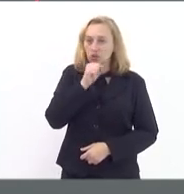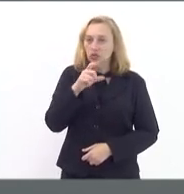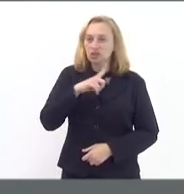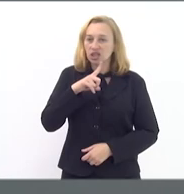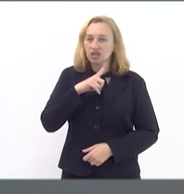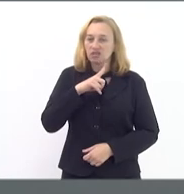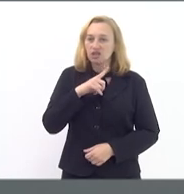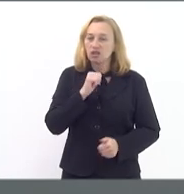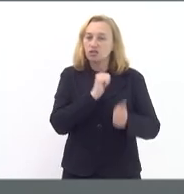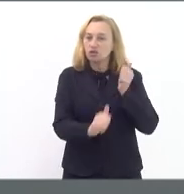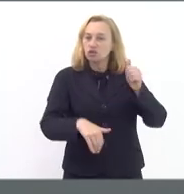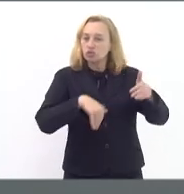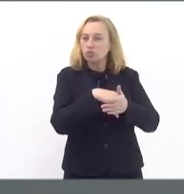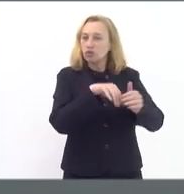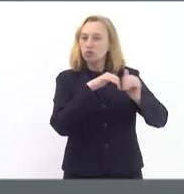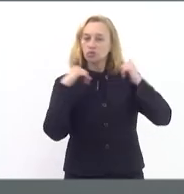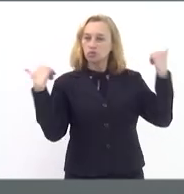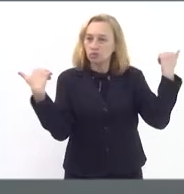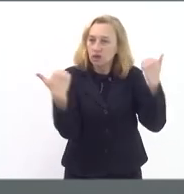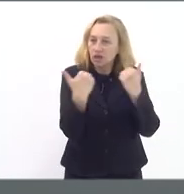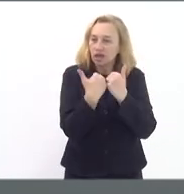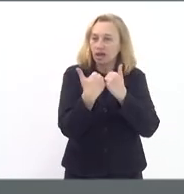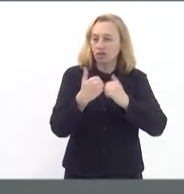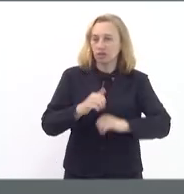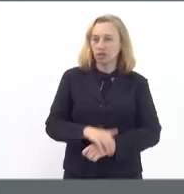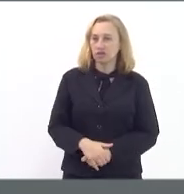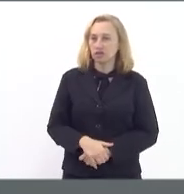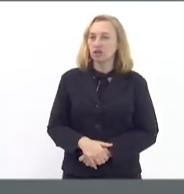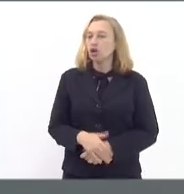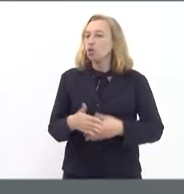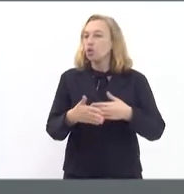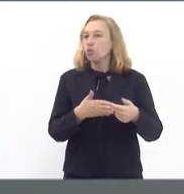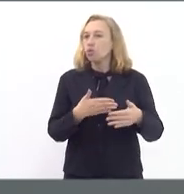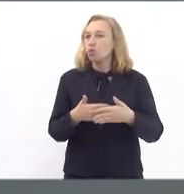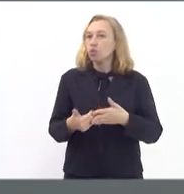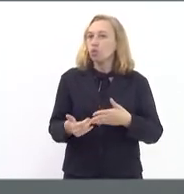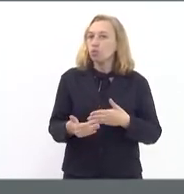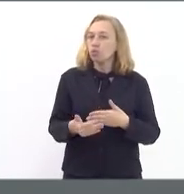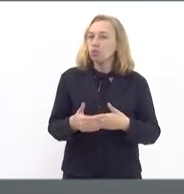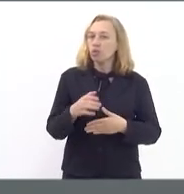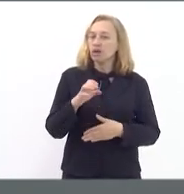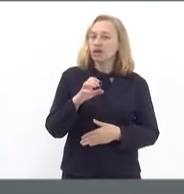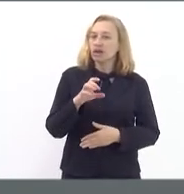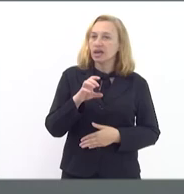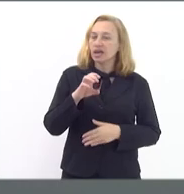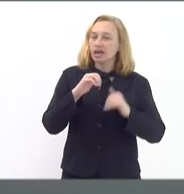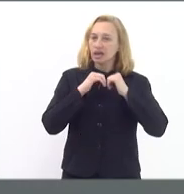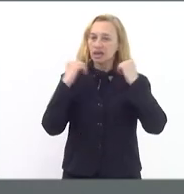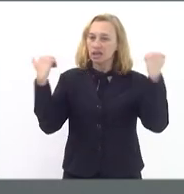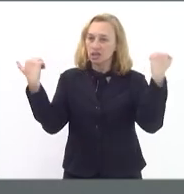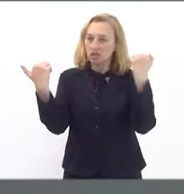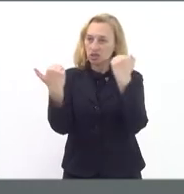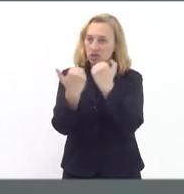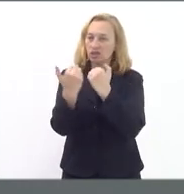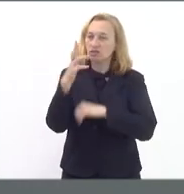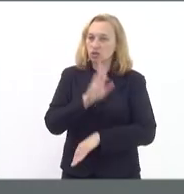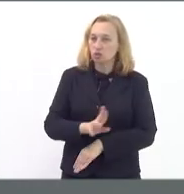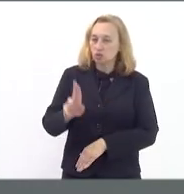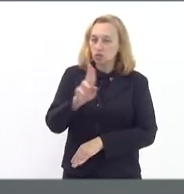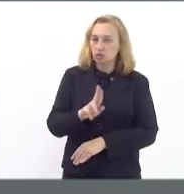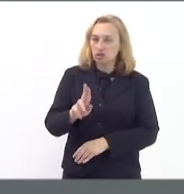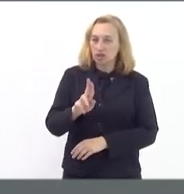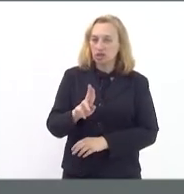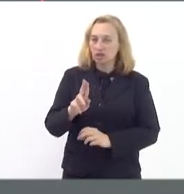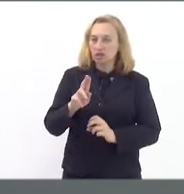teve jogo jogo no Maracanã ou em qualquer estado qualquer qualquer estádio que porventura seja utilizada